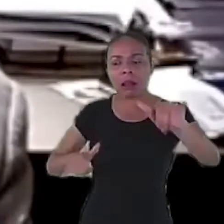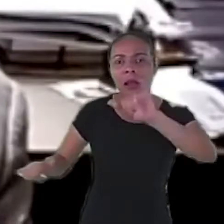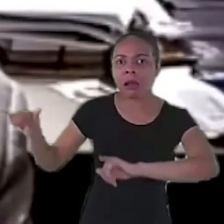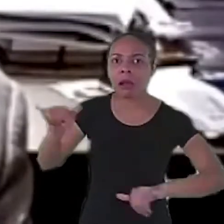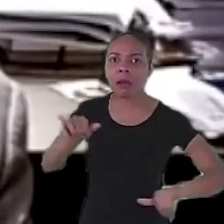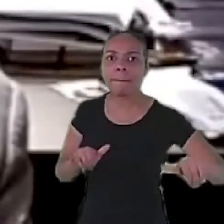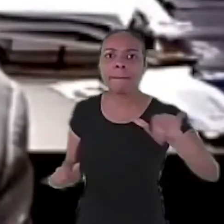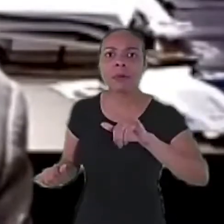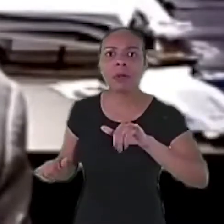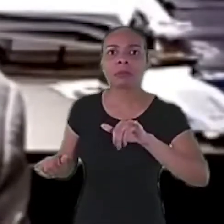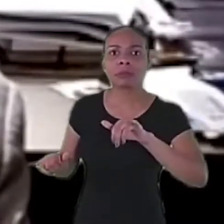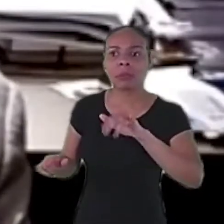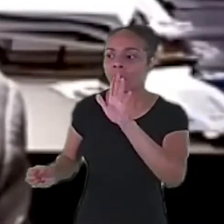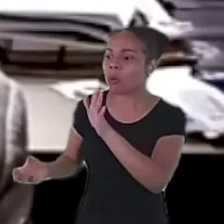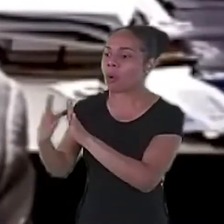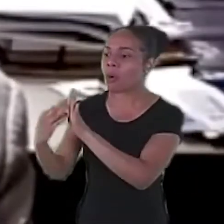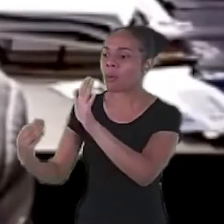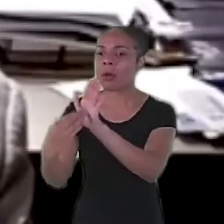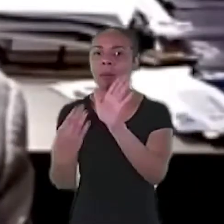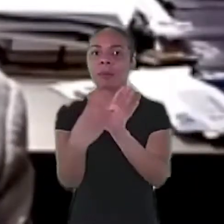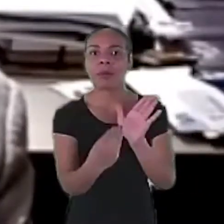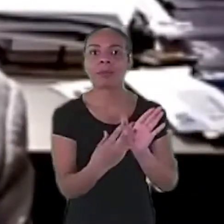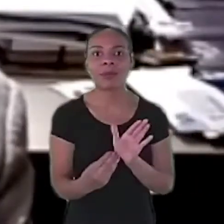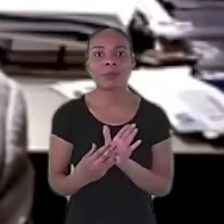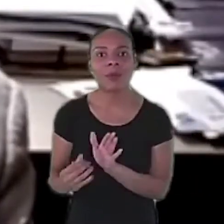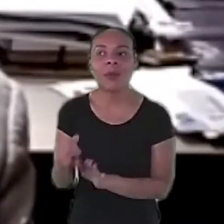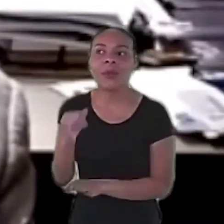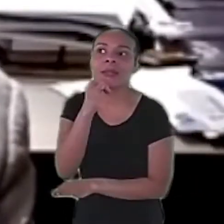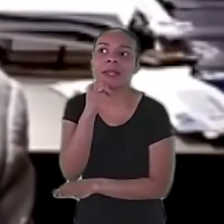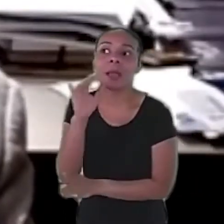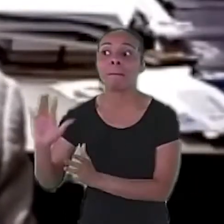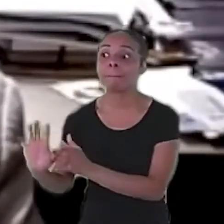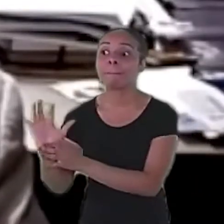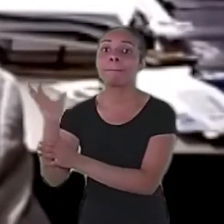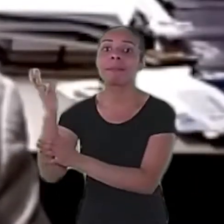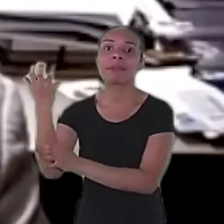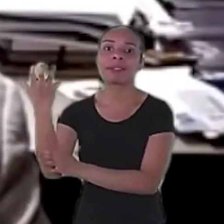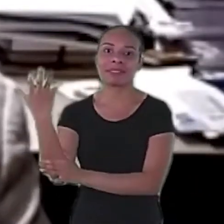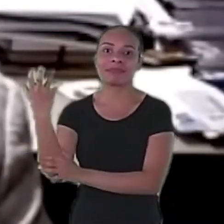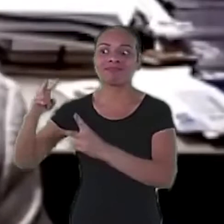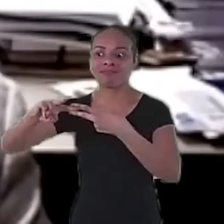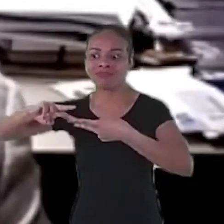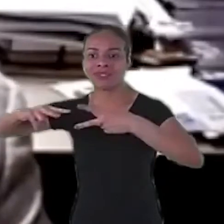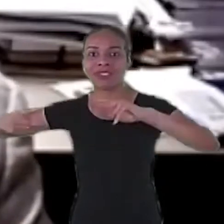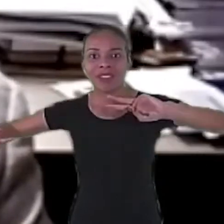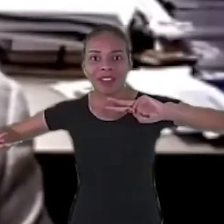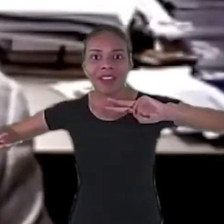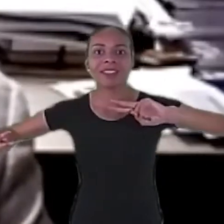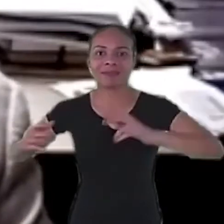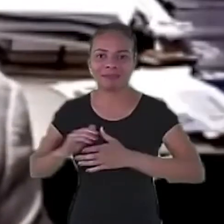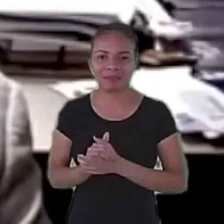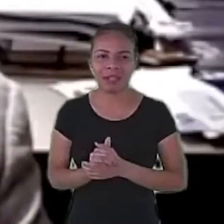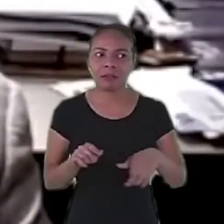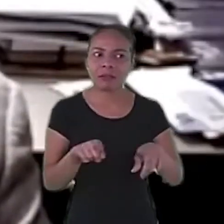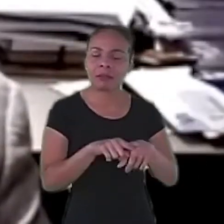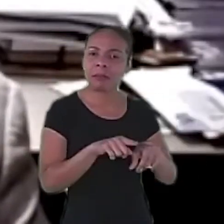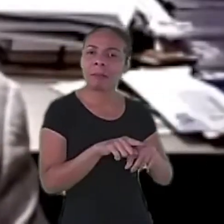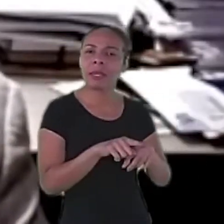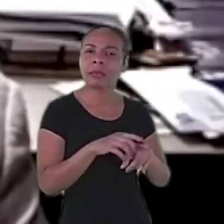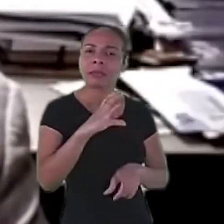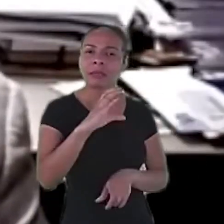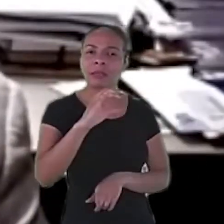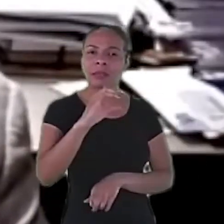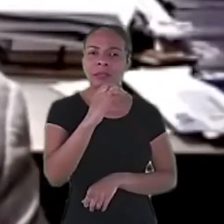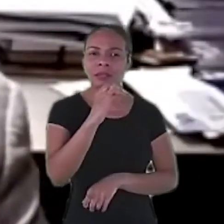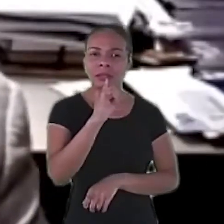na transgenia de plantas, aí à vontade. Qual é a possibilidade dos ciborgues?